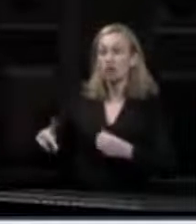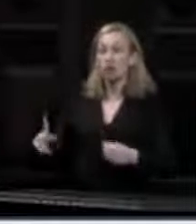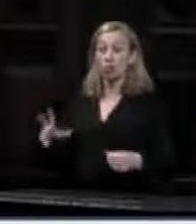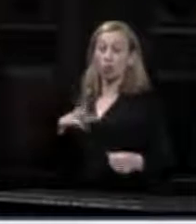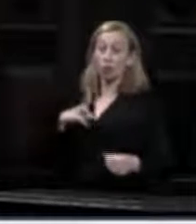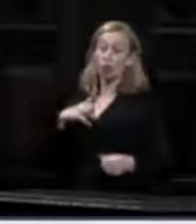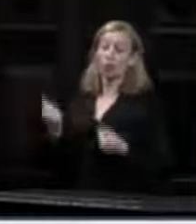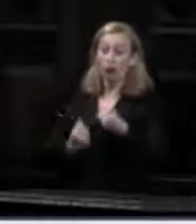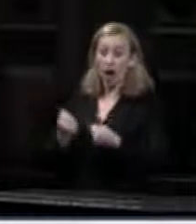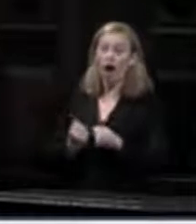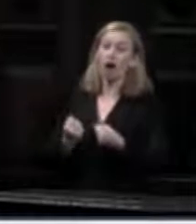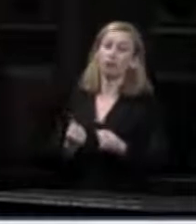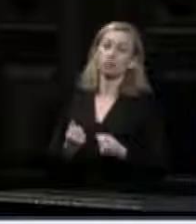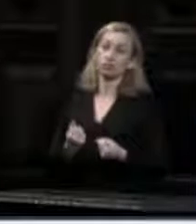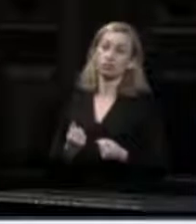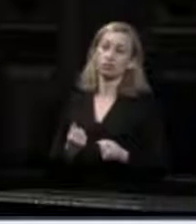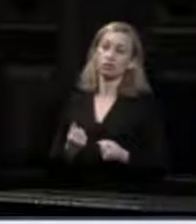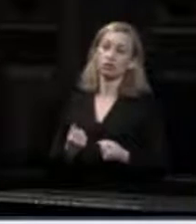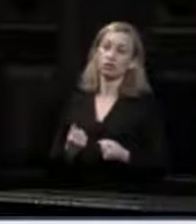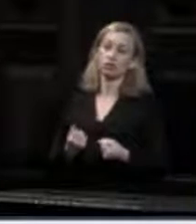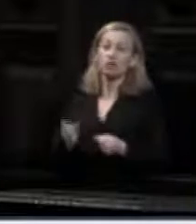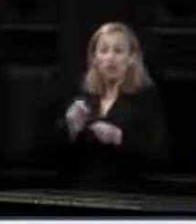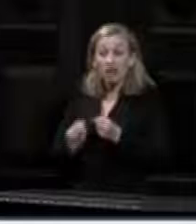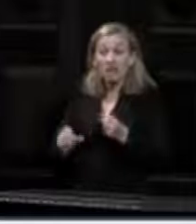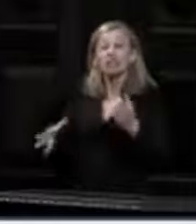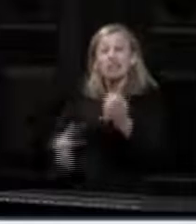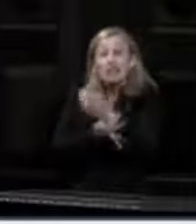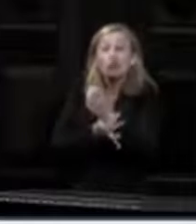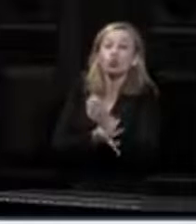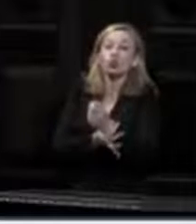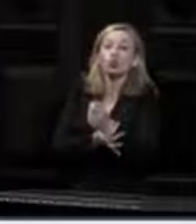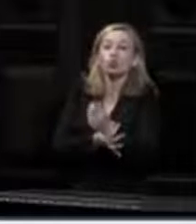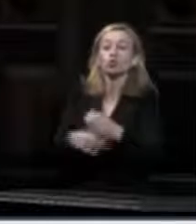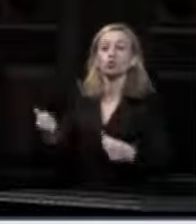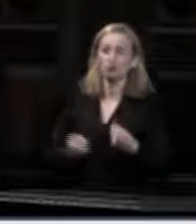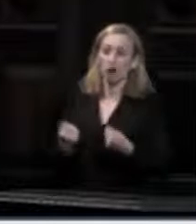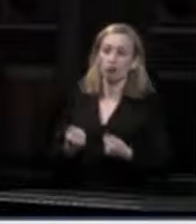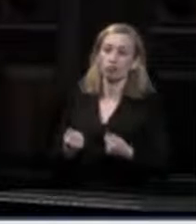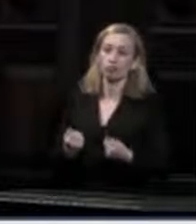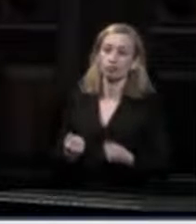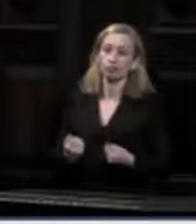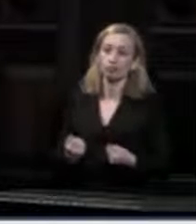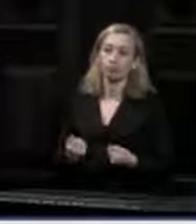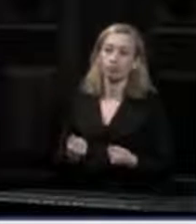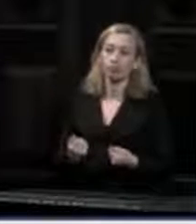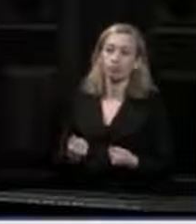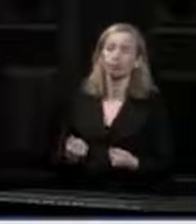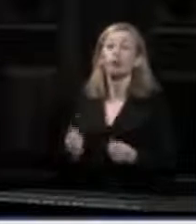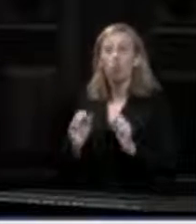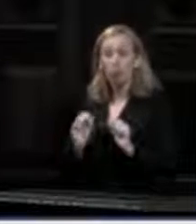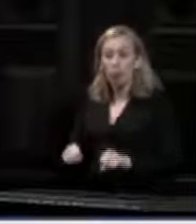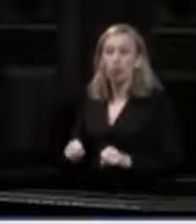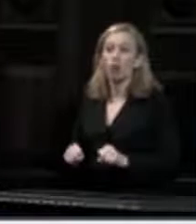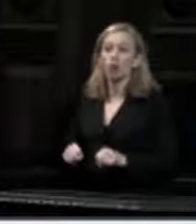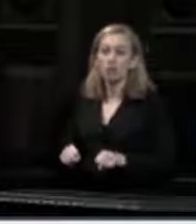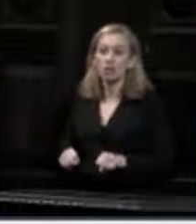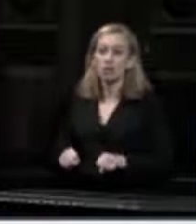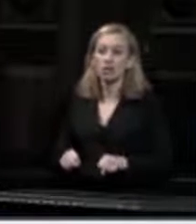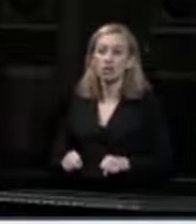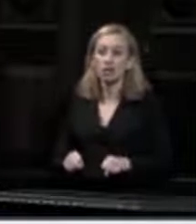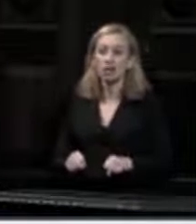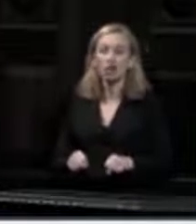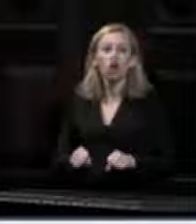ônibus, tudo bem que façam transporte em veículos de 7 lugares, mas que possam realmente passar por todo